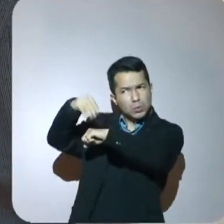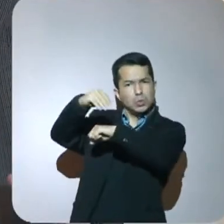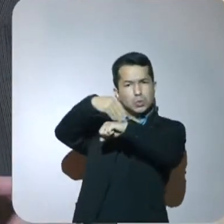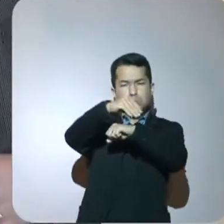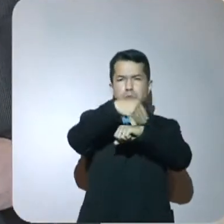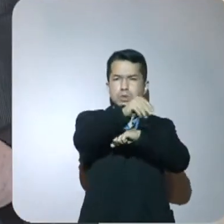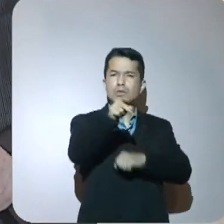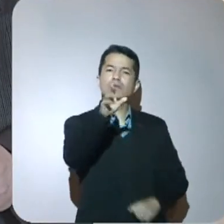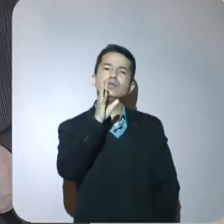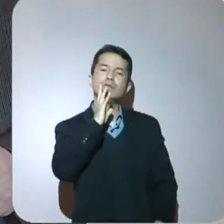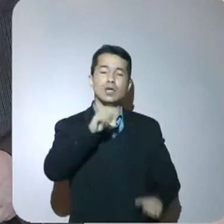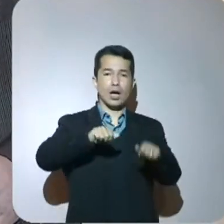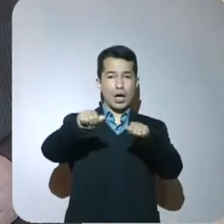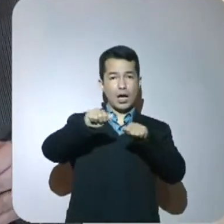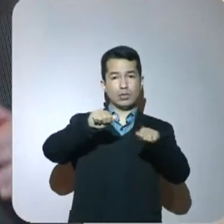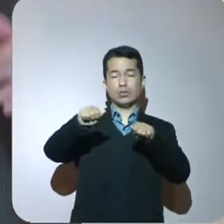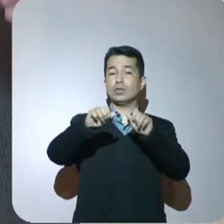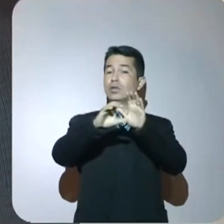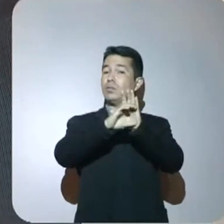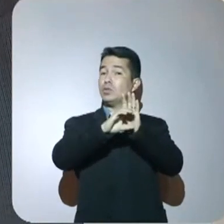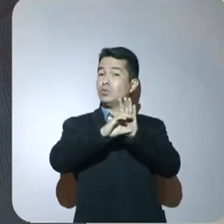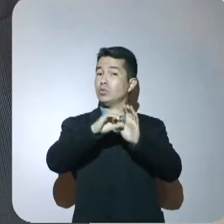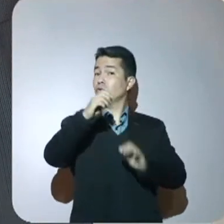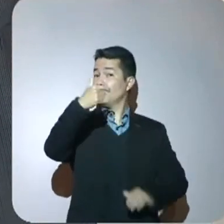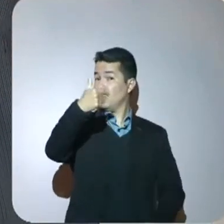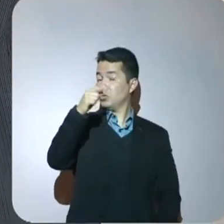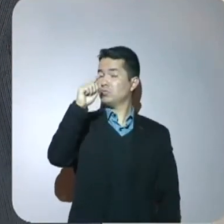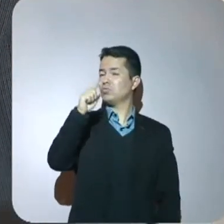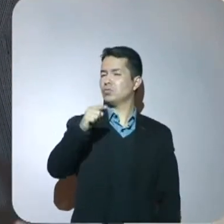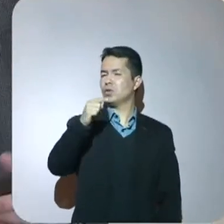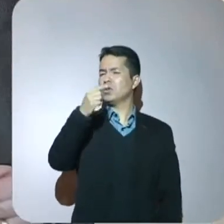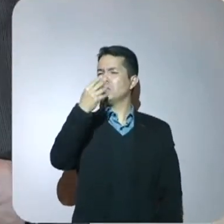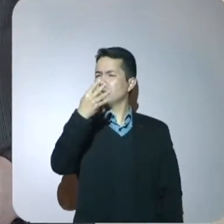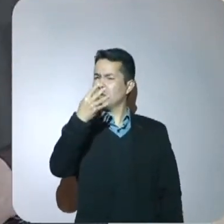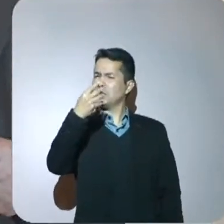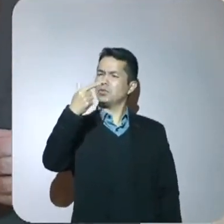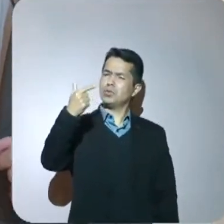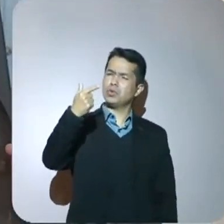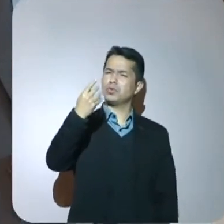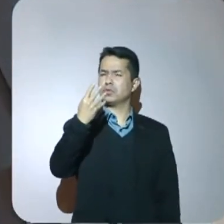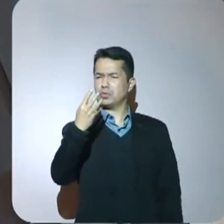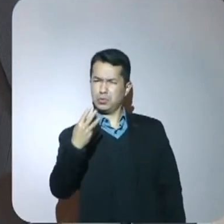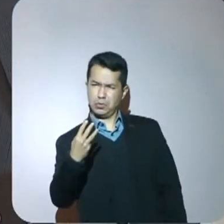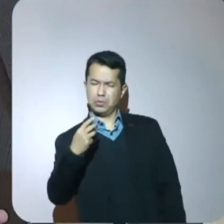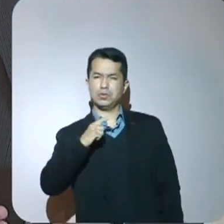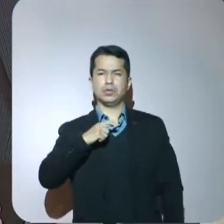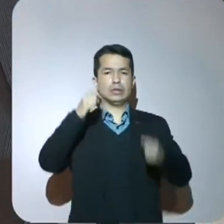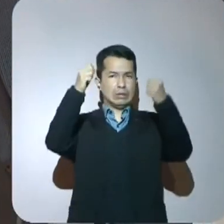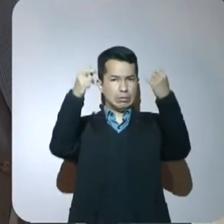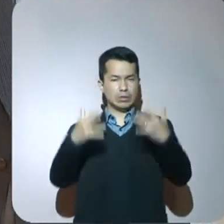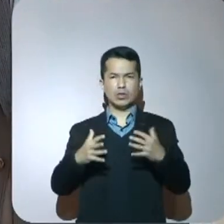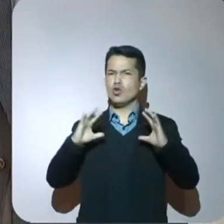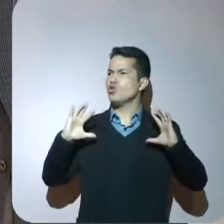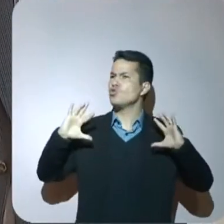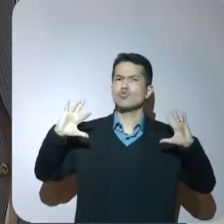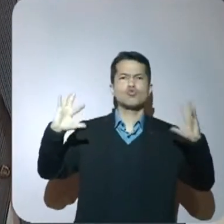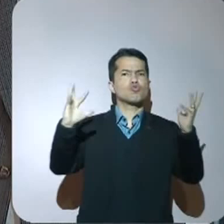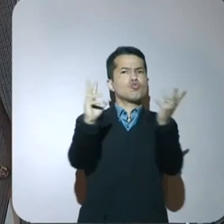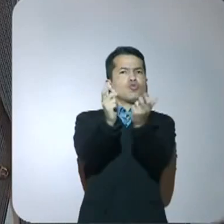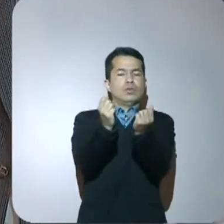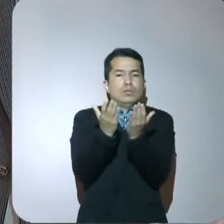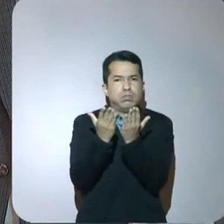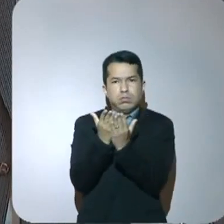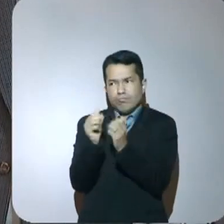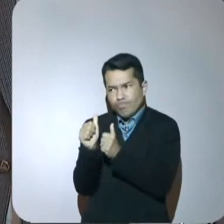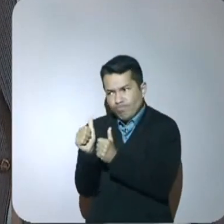e todos continuavam firmes, seguindo os ensinamentos dos apóstolos, vivendo um amor cristão, partindo